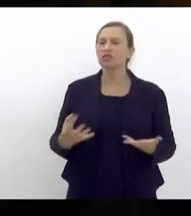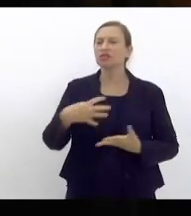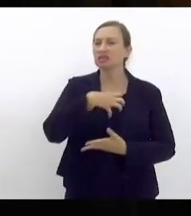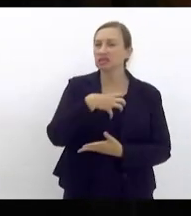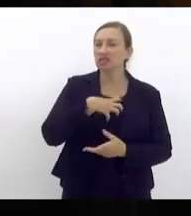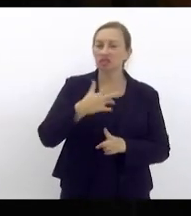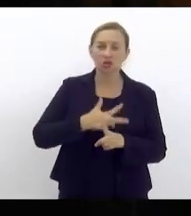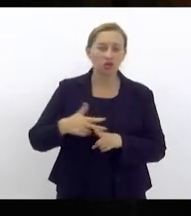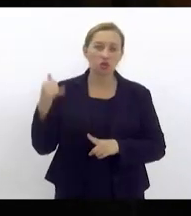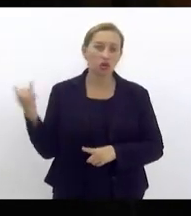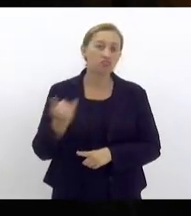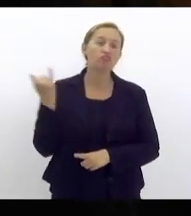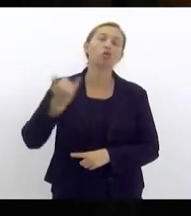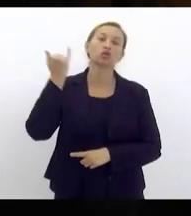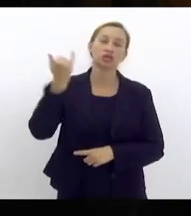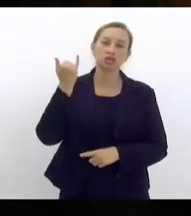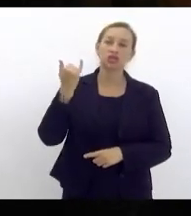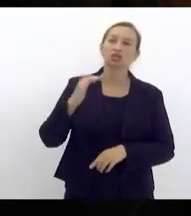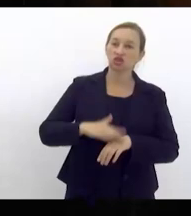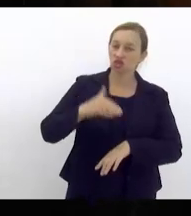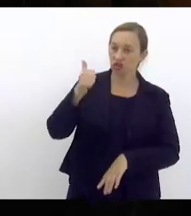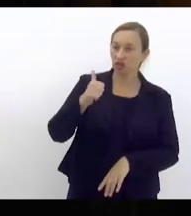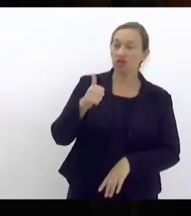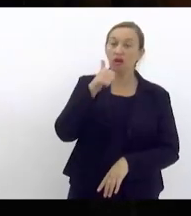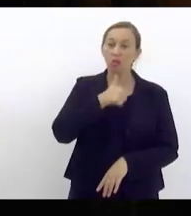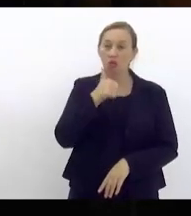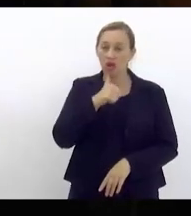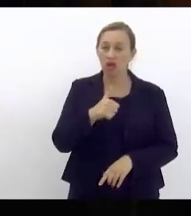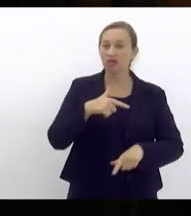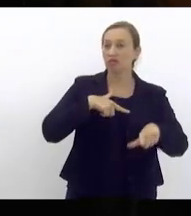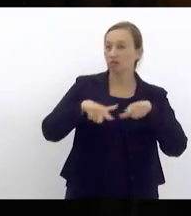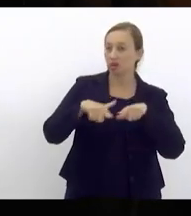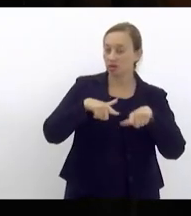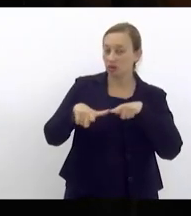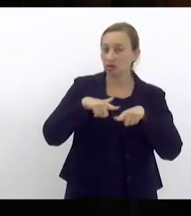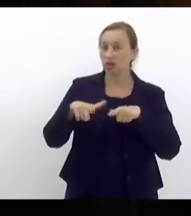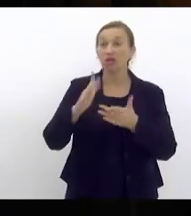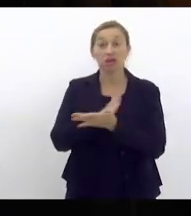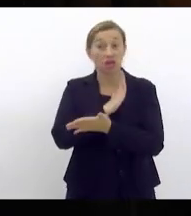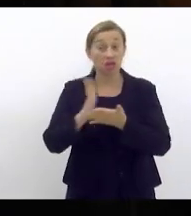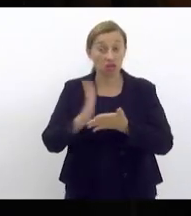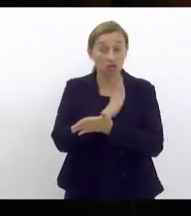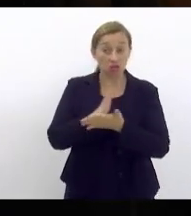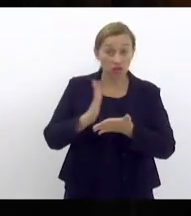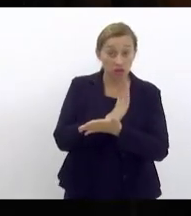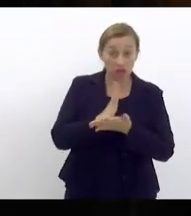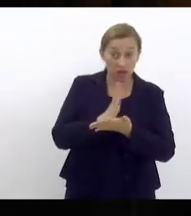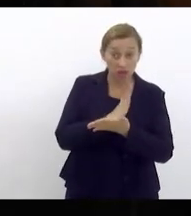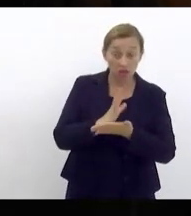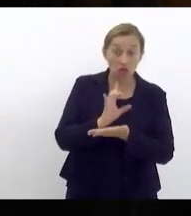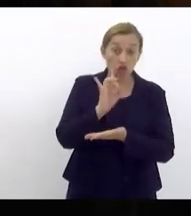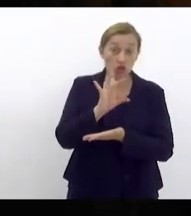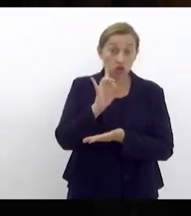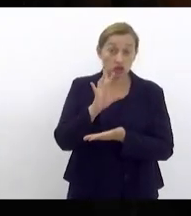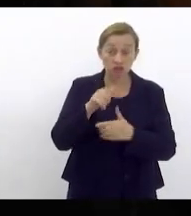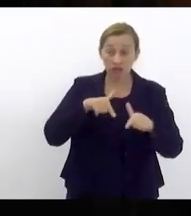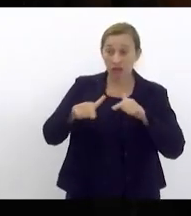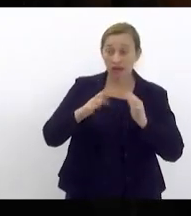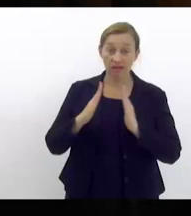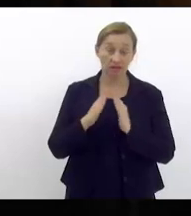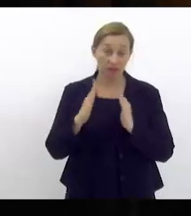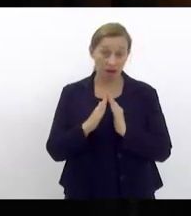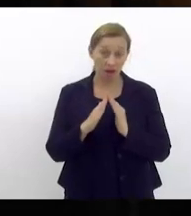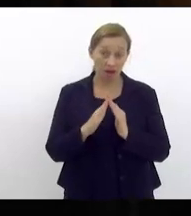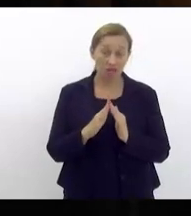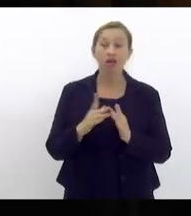uma vitória importante para dignidade dessa Mulher trabalhadora que muitas vezes sustentam a sua família sozinha a gente já tem dados